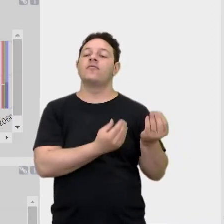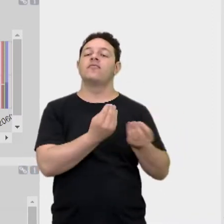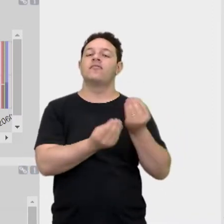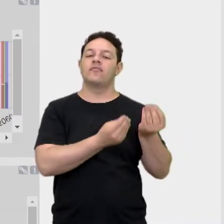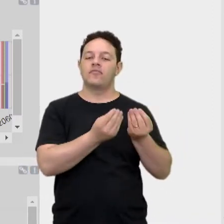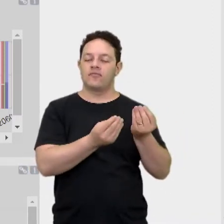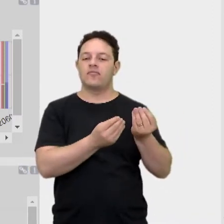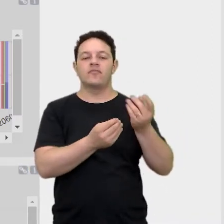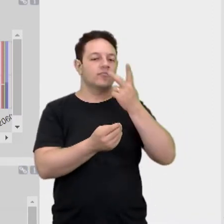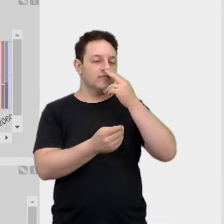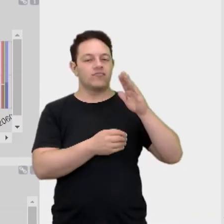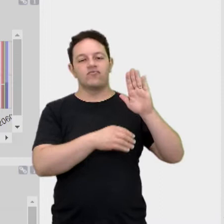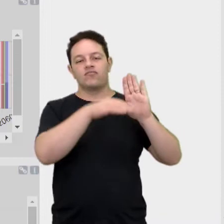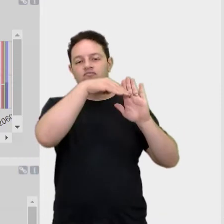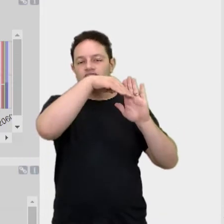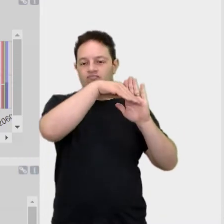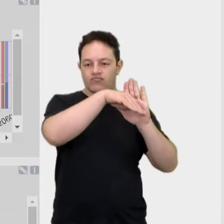para